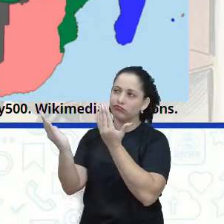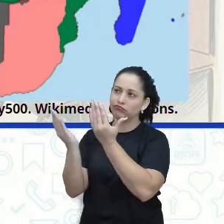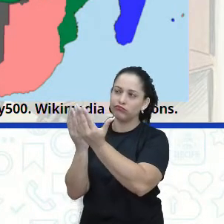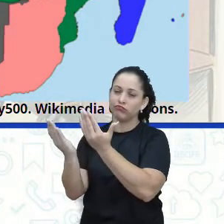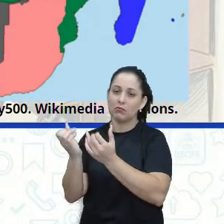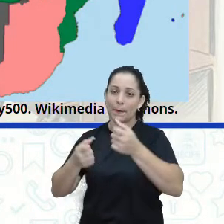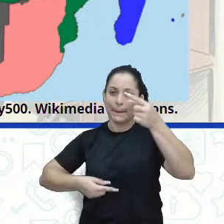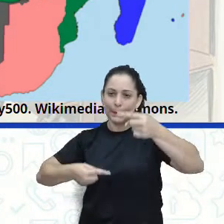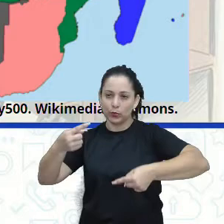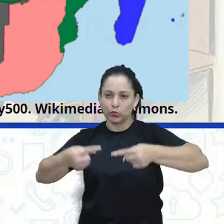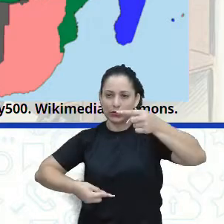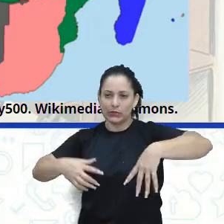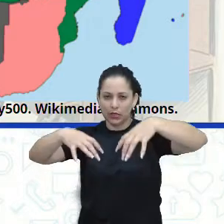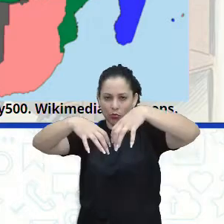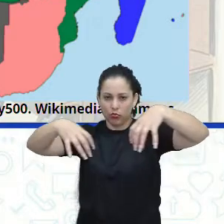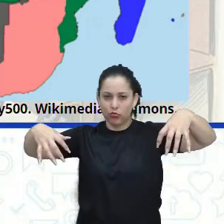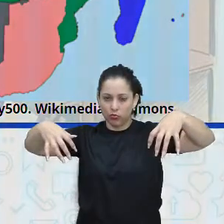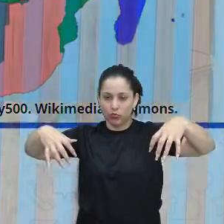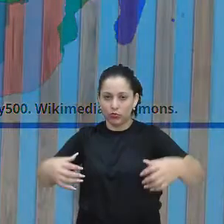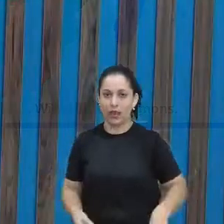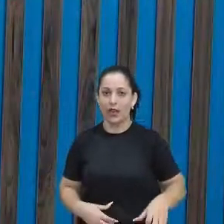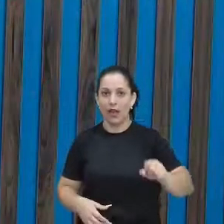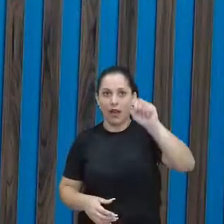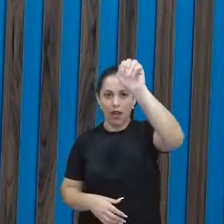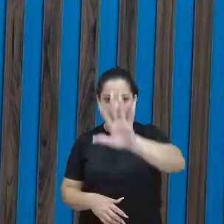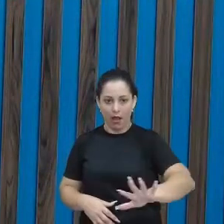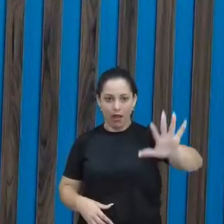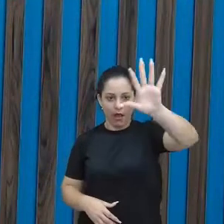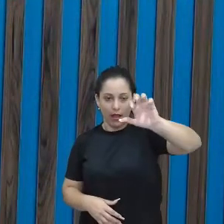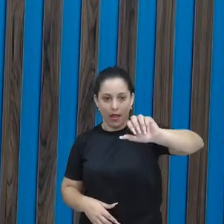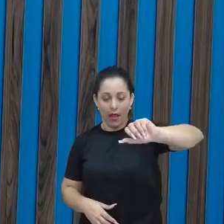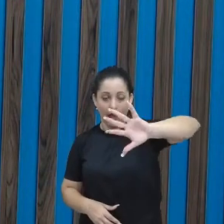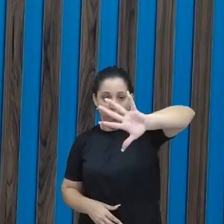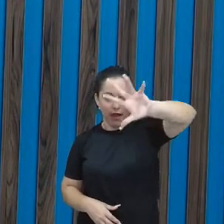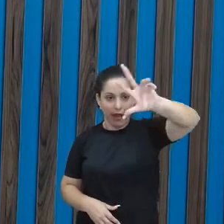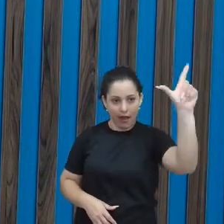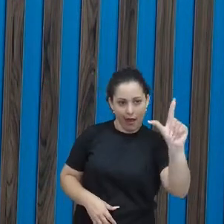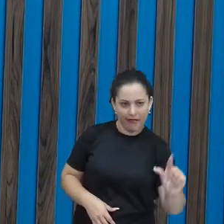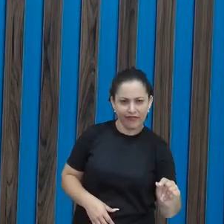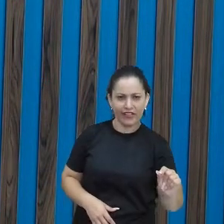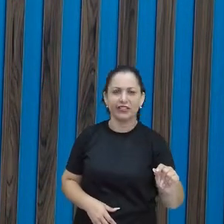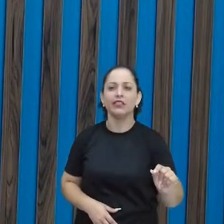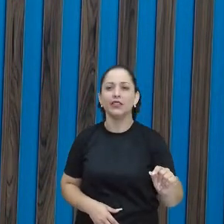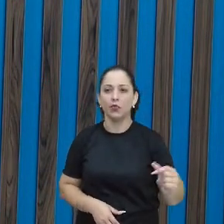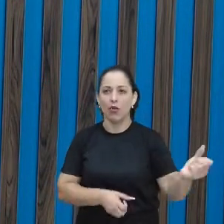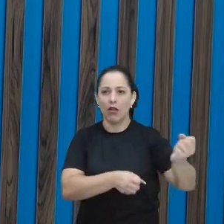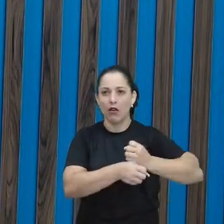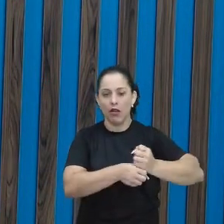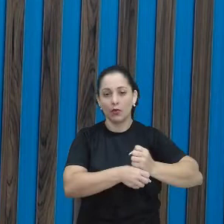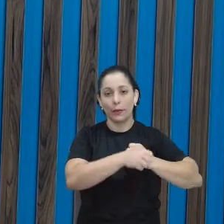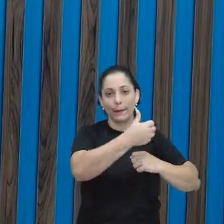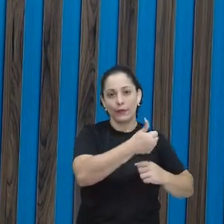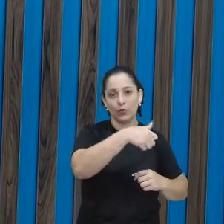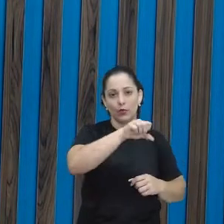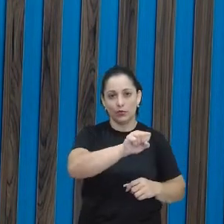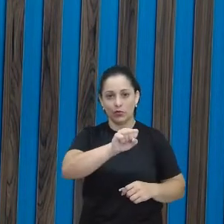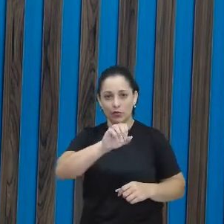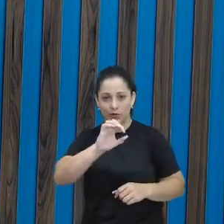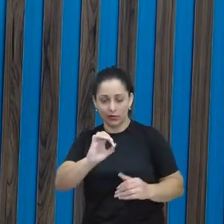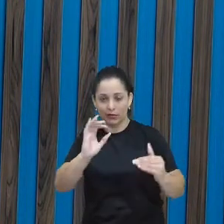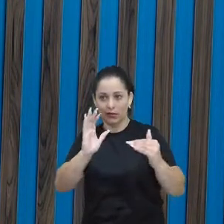política aqui, ó, do continente africano em 1880 e 1913. Então, nesse sentido, observa como